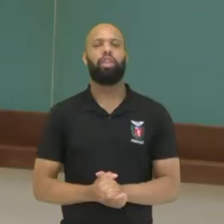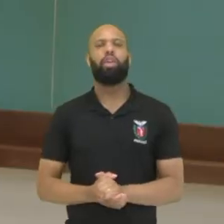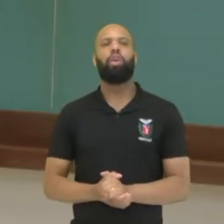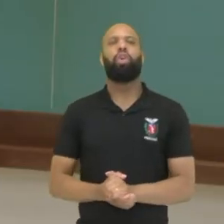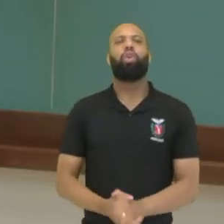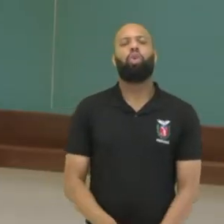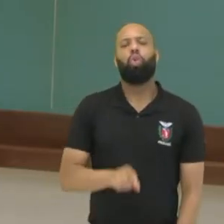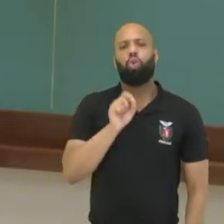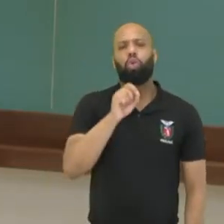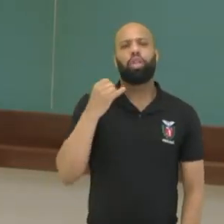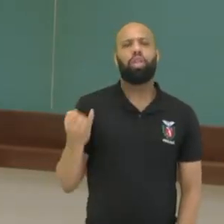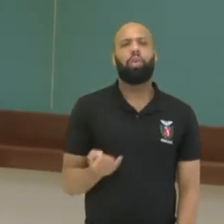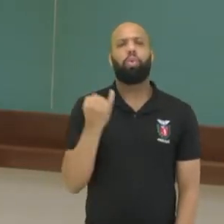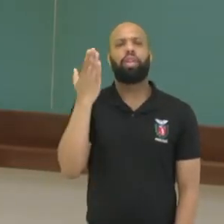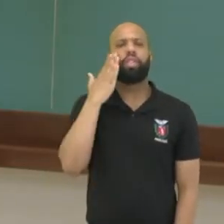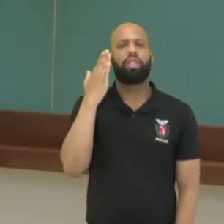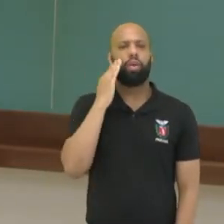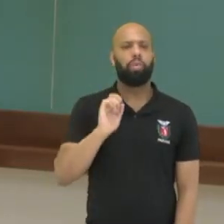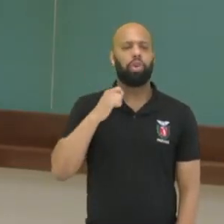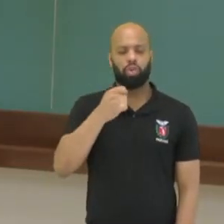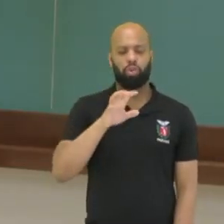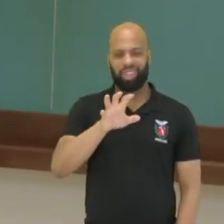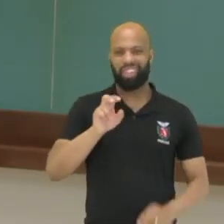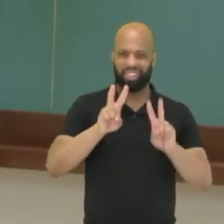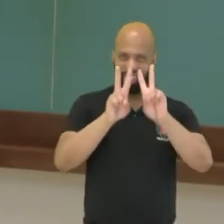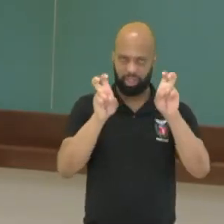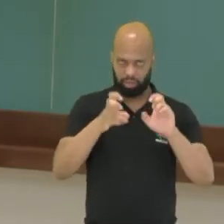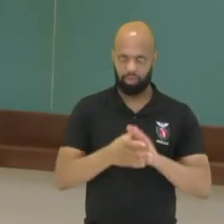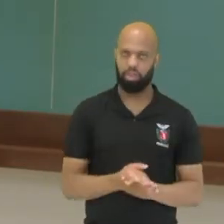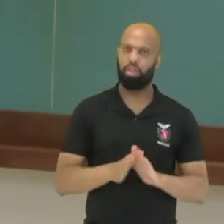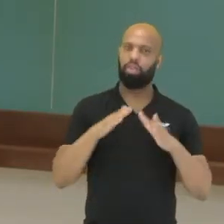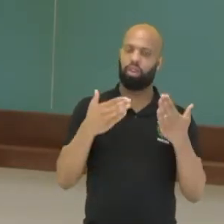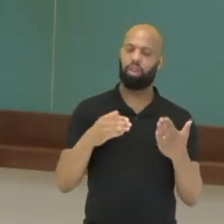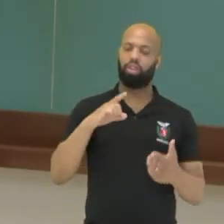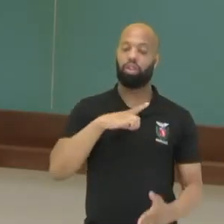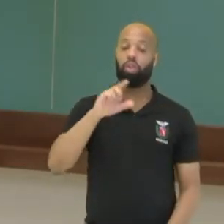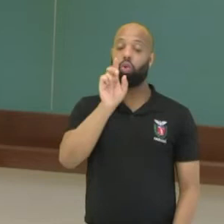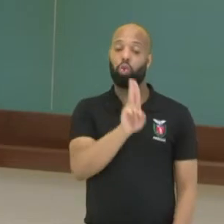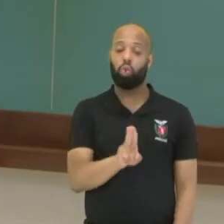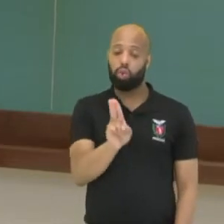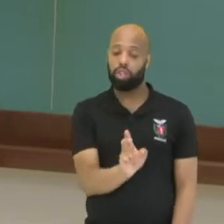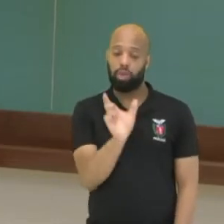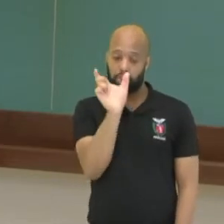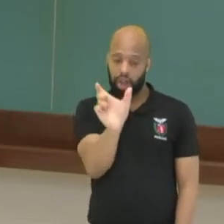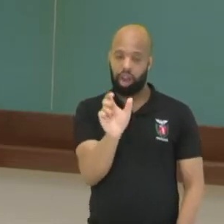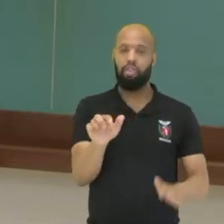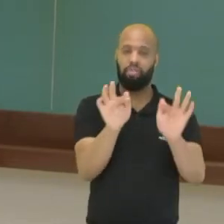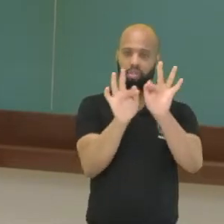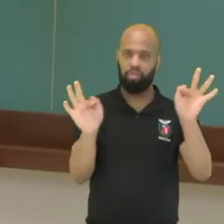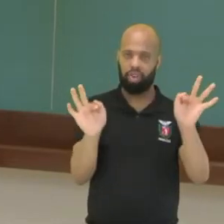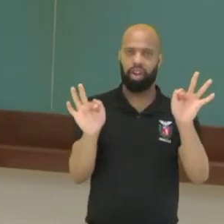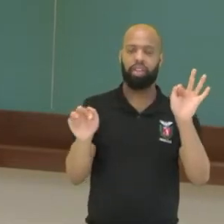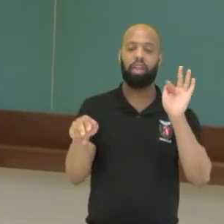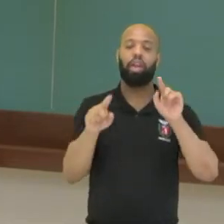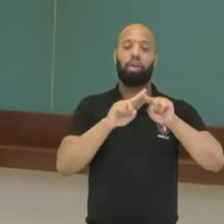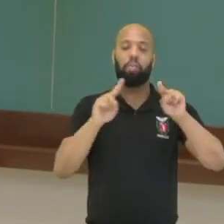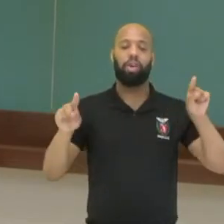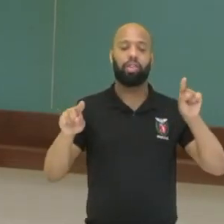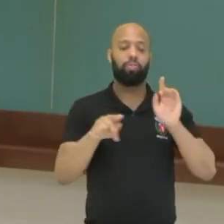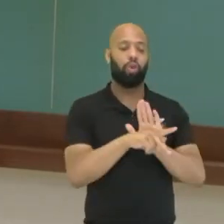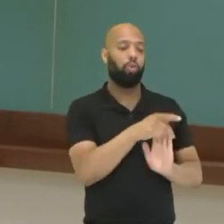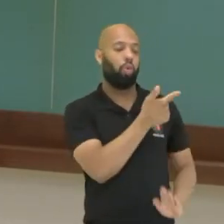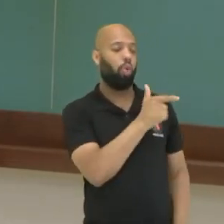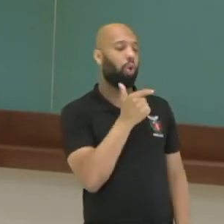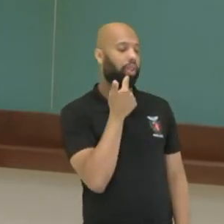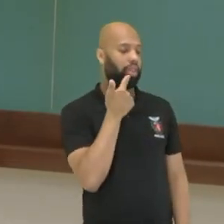deve saber sobre estrangeirismos? Primeiro, emprego de palavras, expressões ou construções alheias ao nosso idioma,